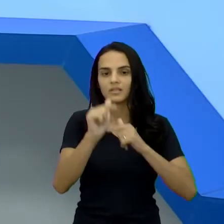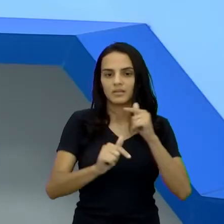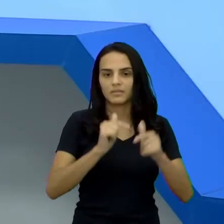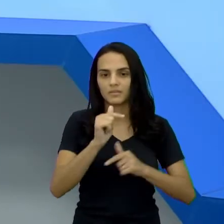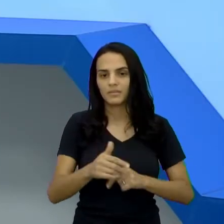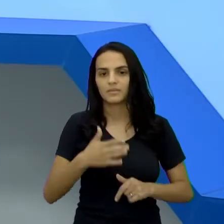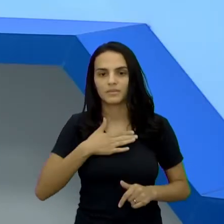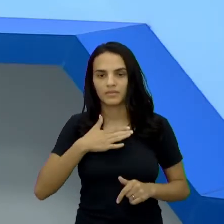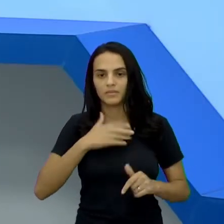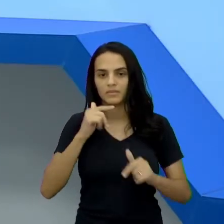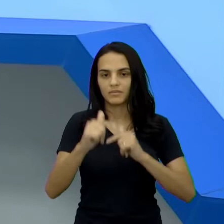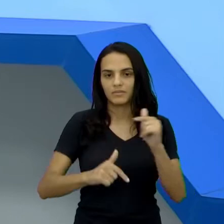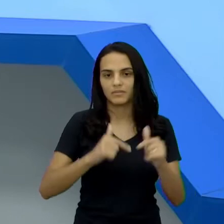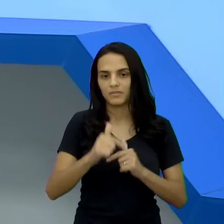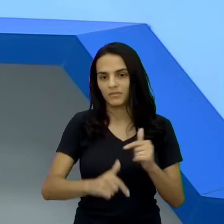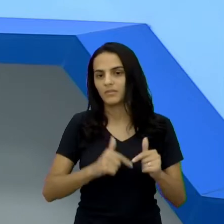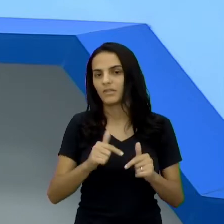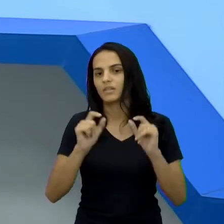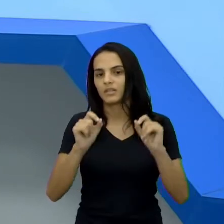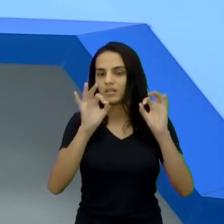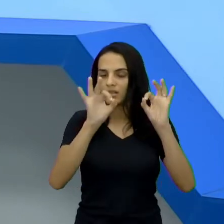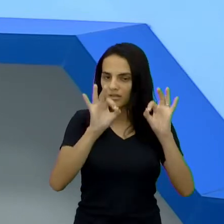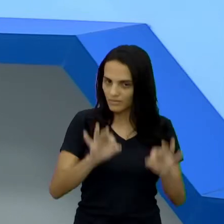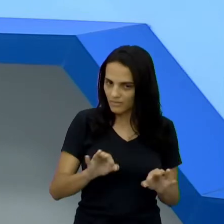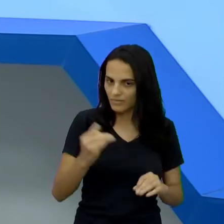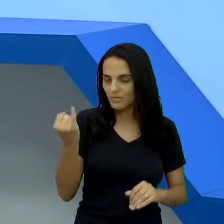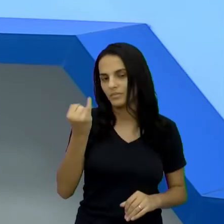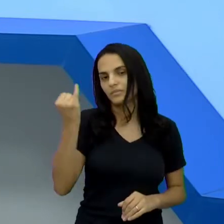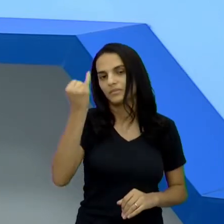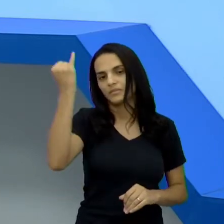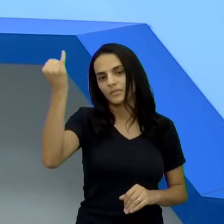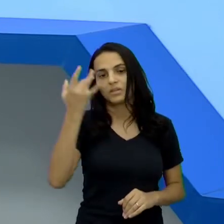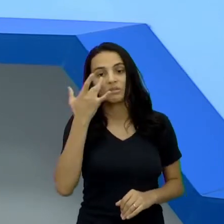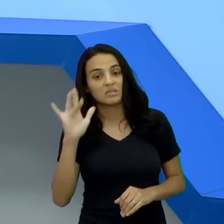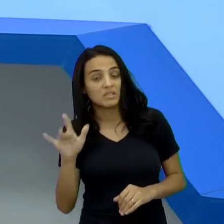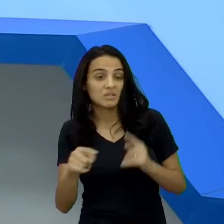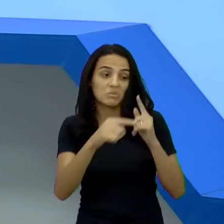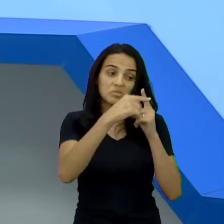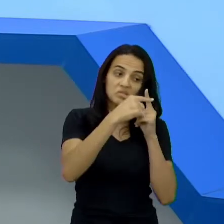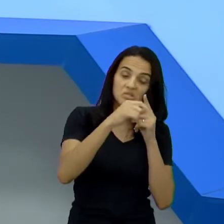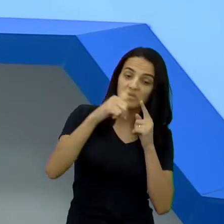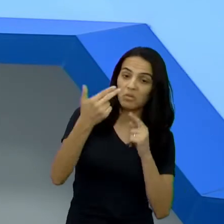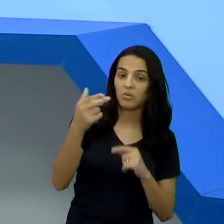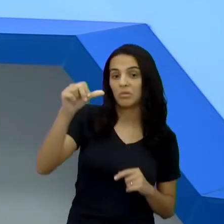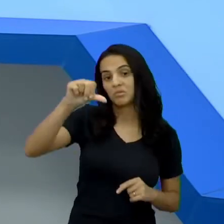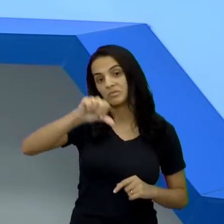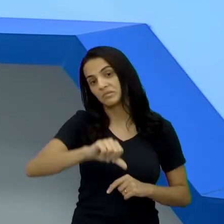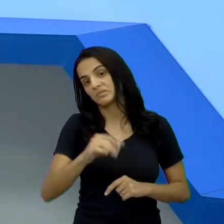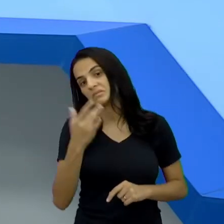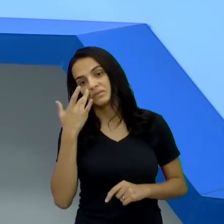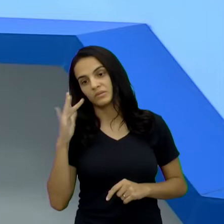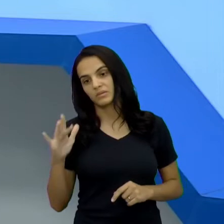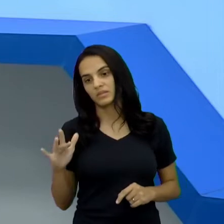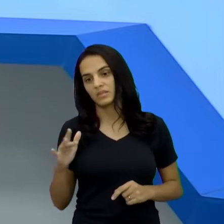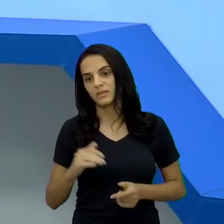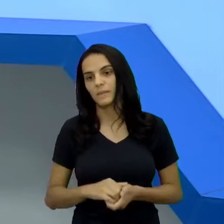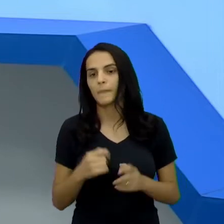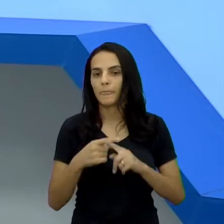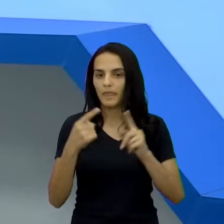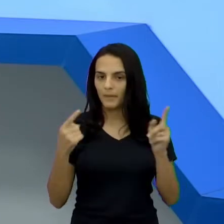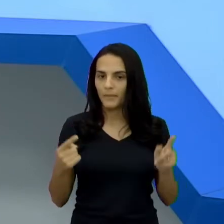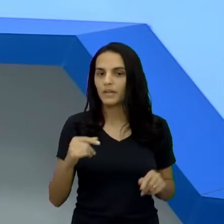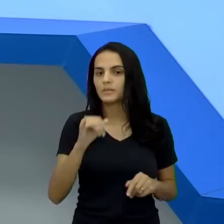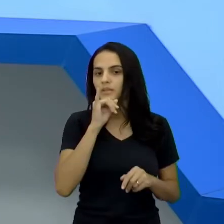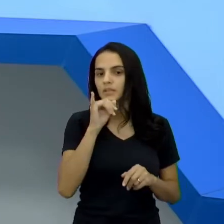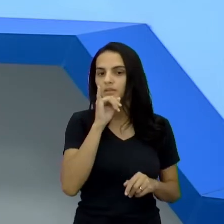mim, trabalho é algo muito sério e ele tá... Eu não sei se é positivo ou negativo, eu não sei ponderar pra vocês isso hoje, mas eu coloco